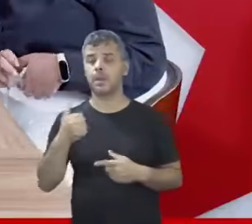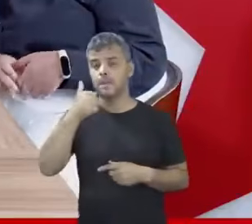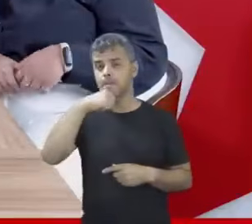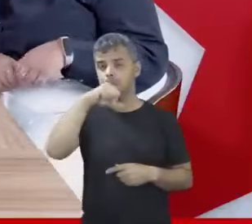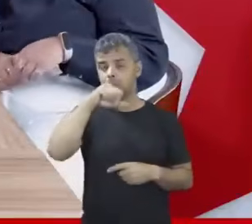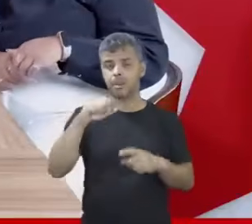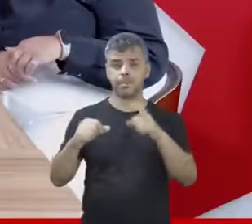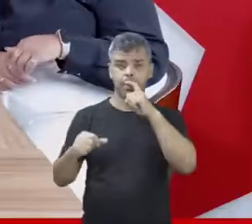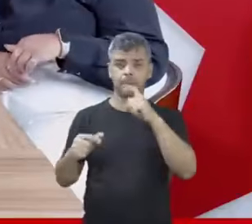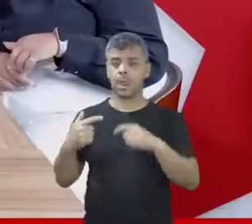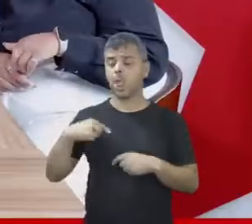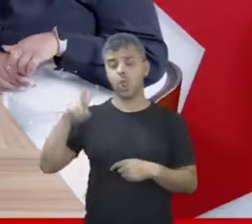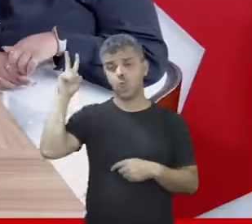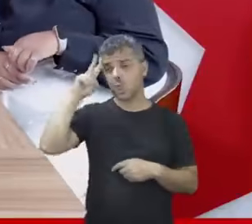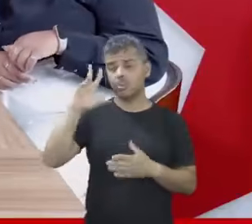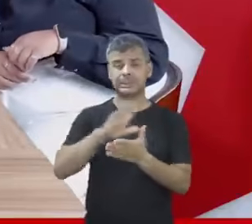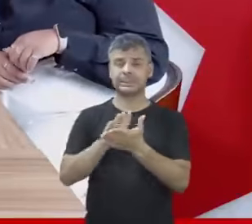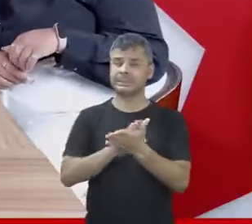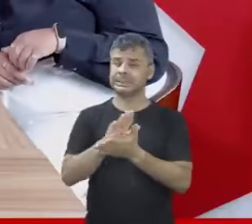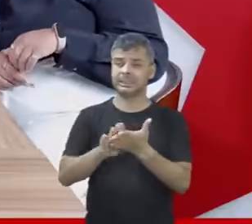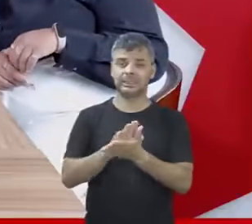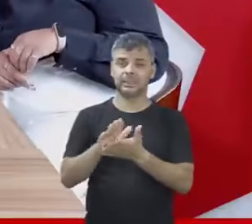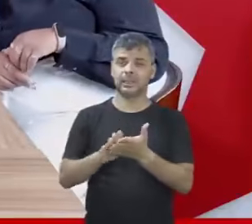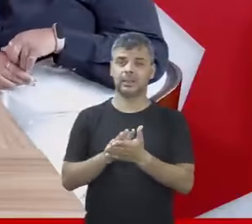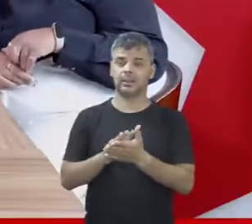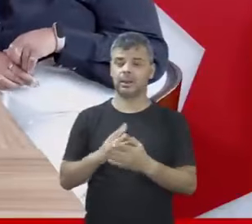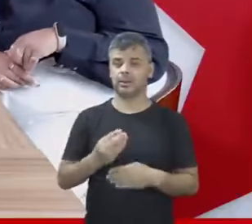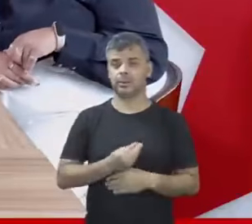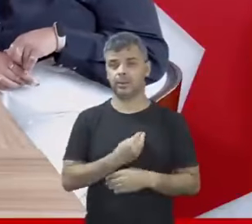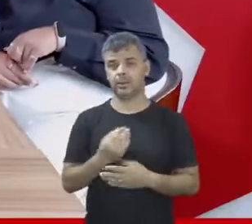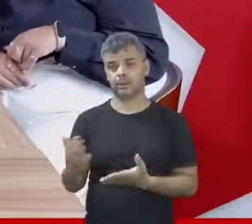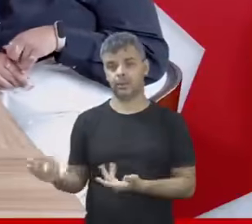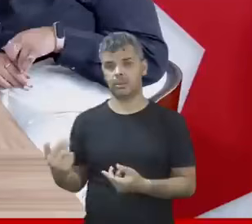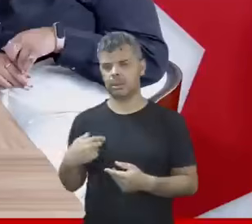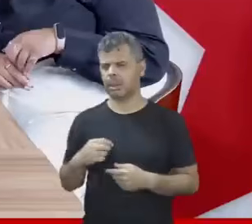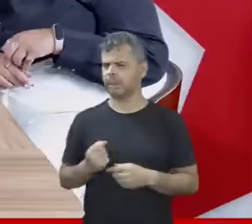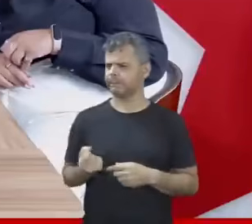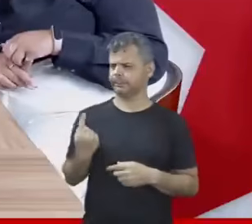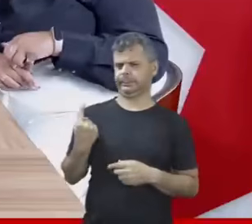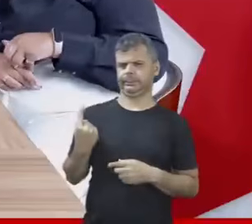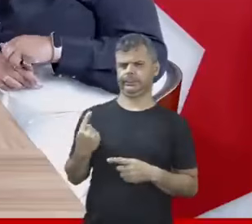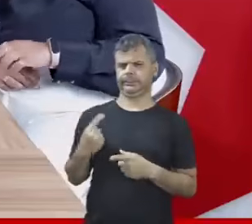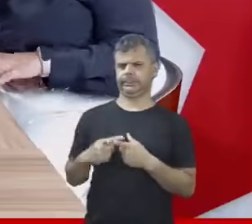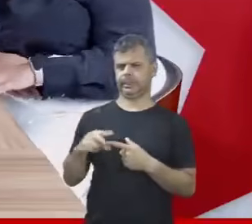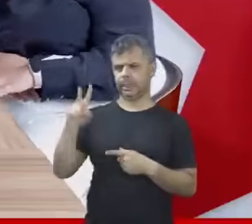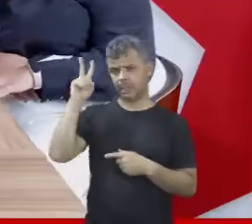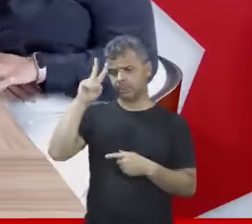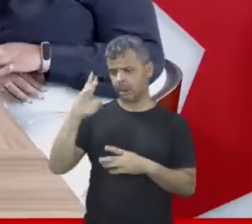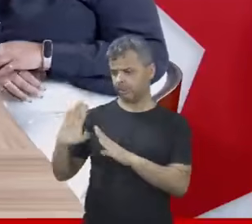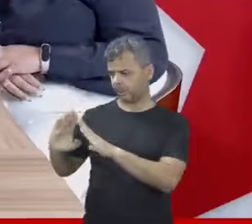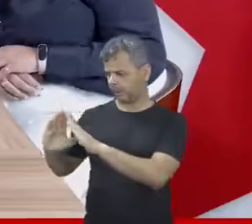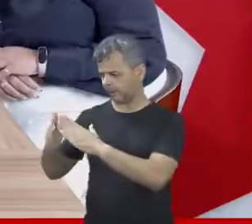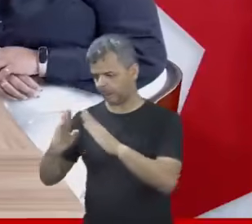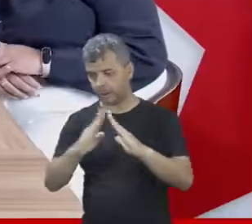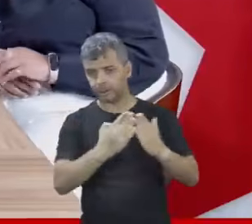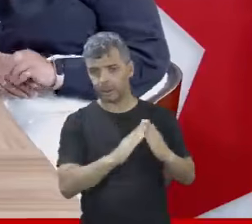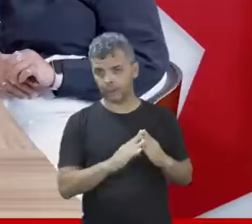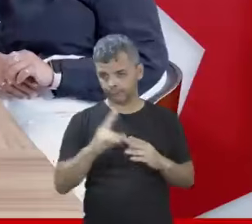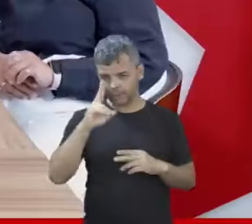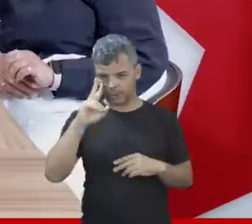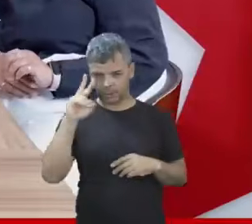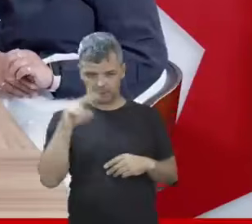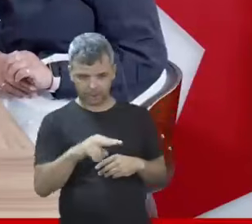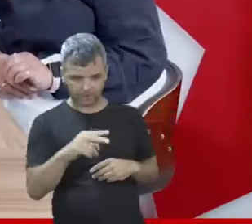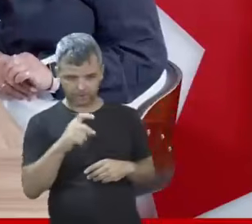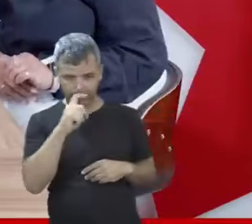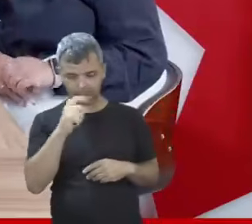com o meu pai. Eu não lembro. Não lembro deles na minha infância. E é esquisito isso. Que tu lembra da vizinha, que ficava de olho enquanto